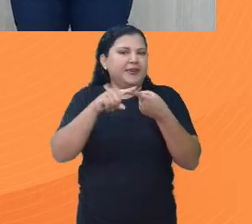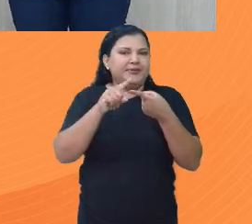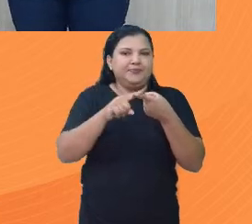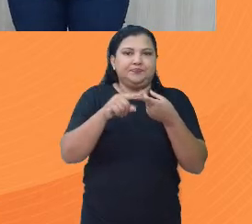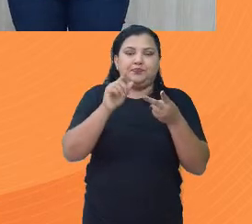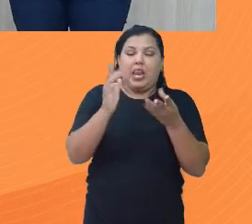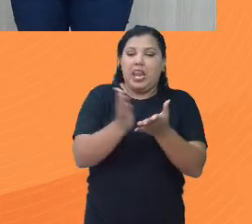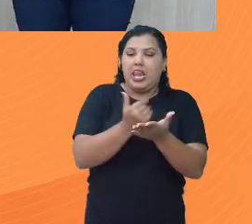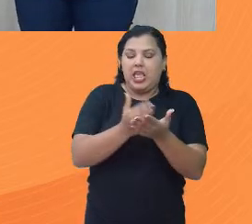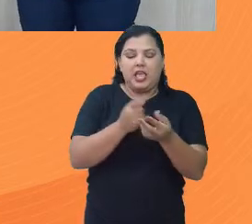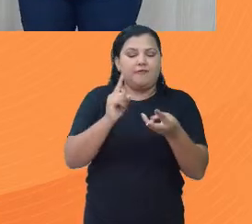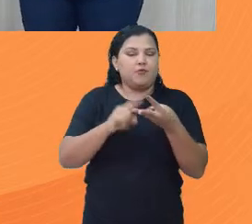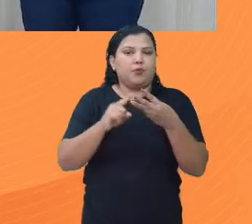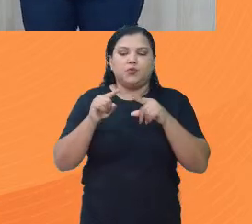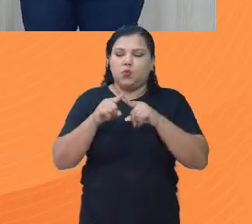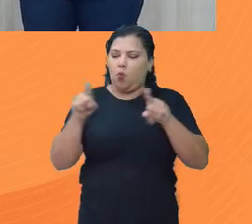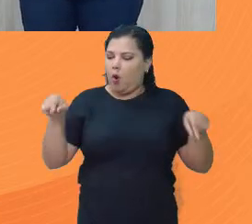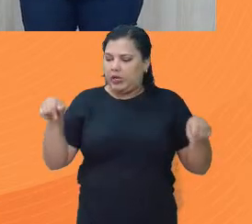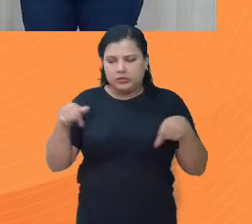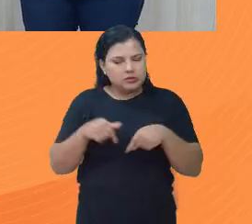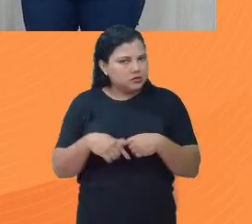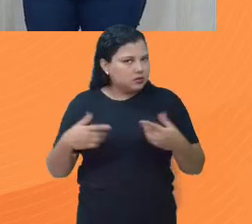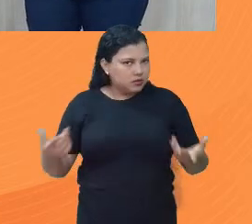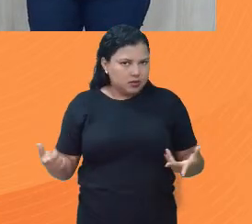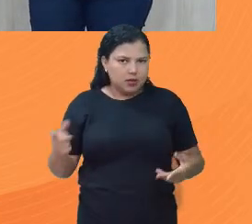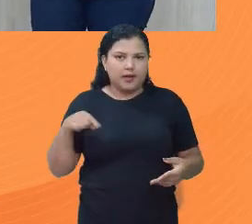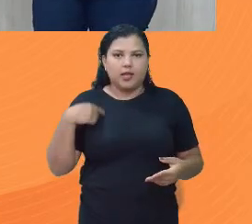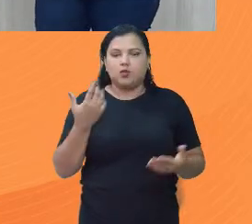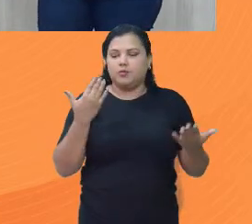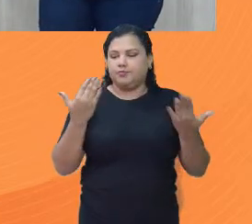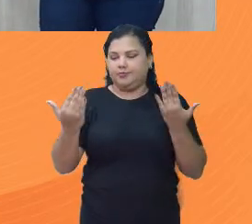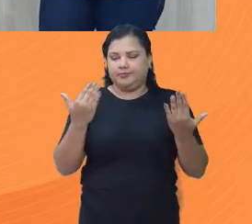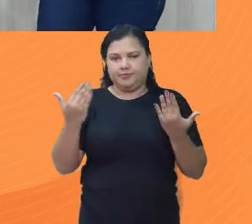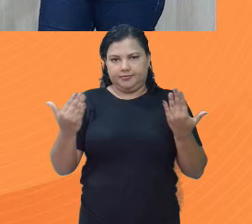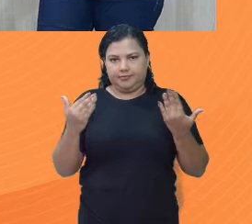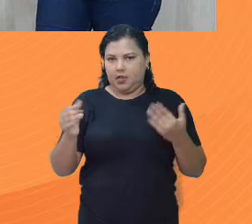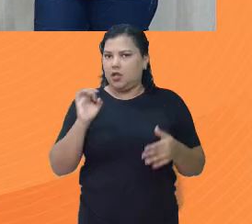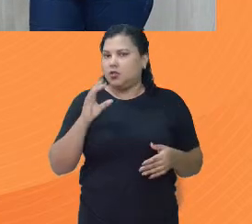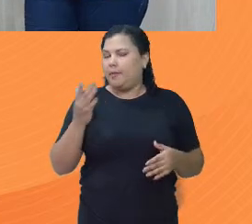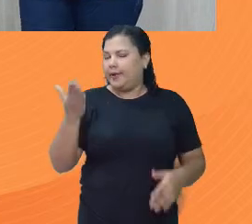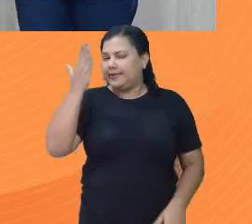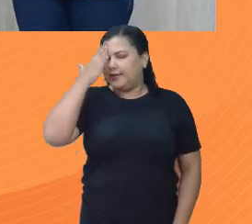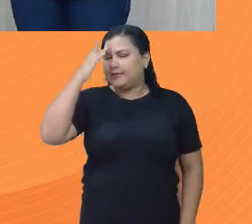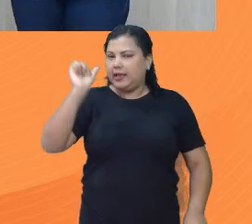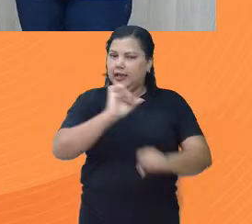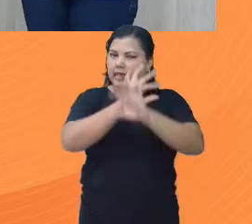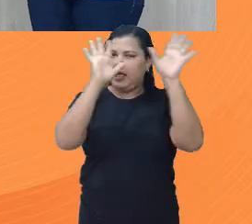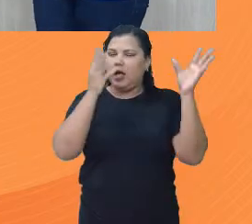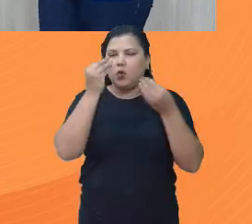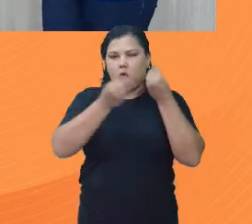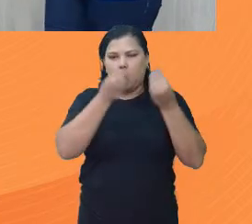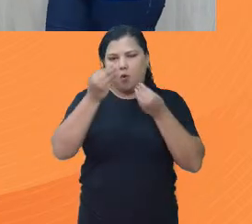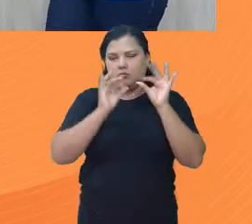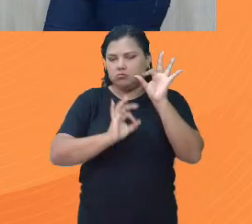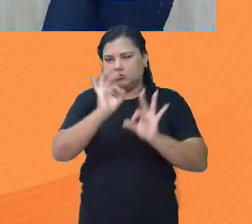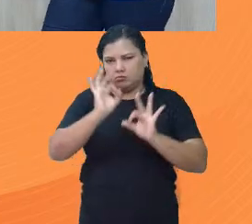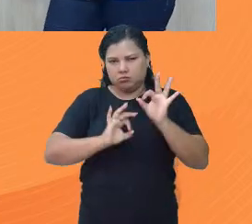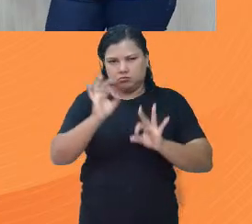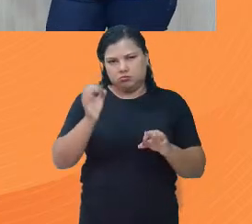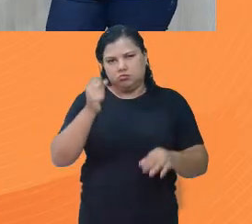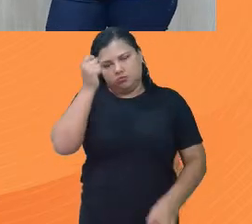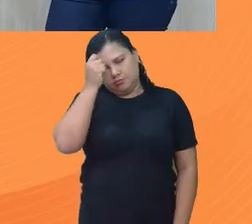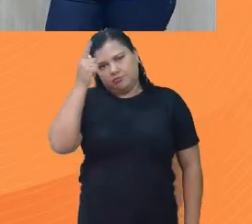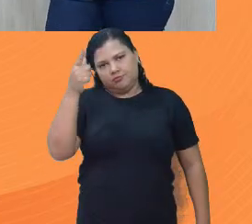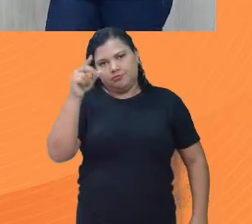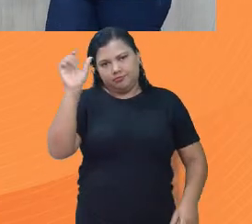uma sala em 100 partes iguais. E aí a gente faz essa comparação, tá? É só para a gente entender como é que está sendo confeccionada essa ideia